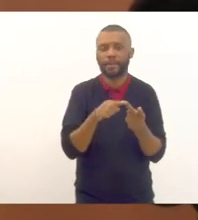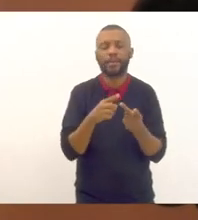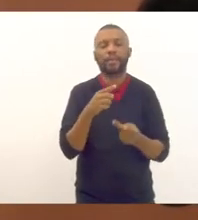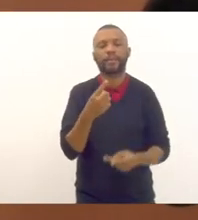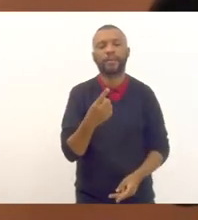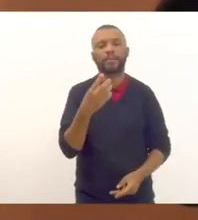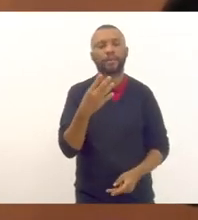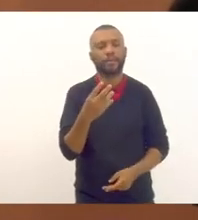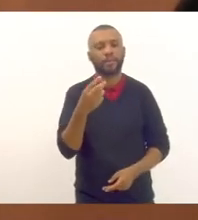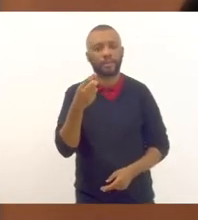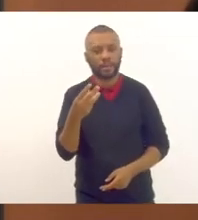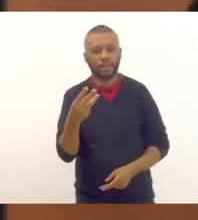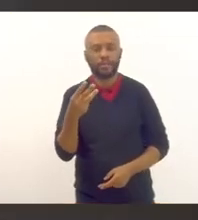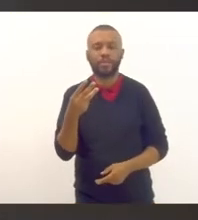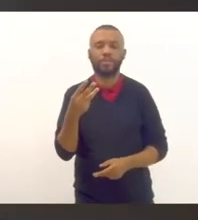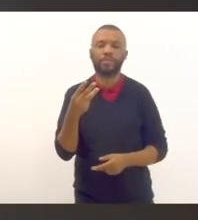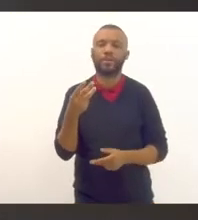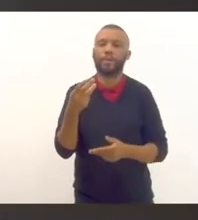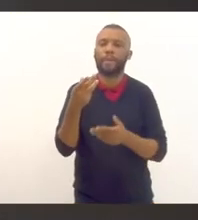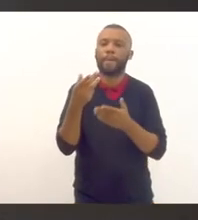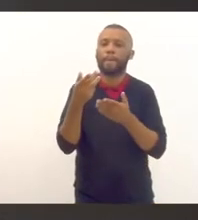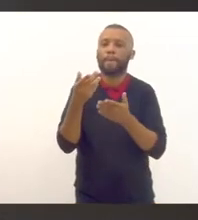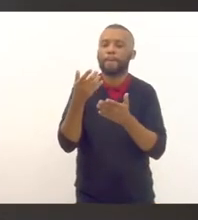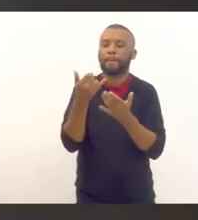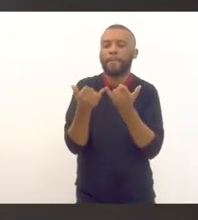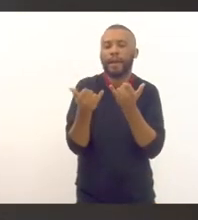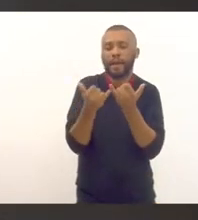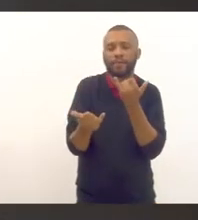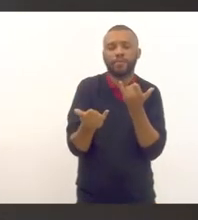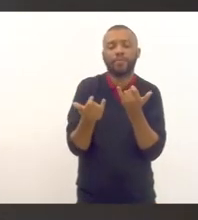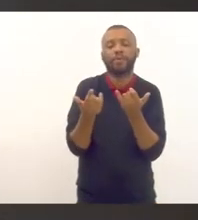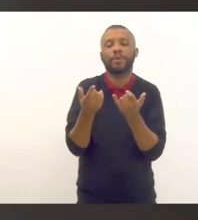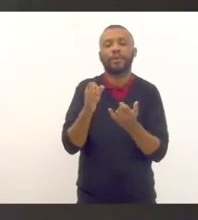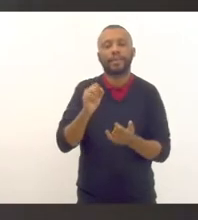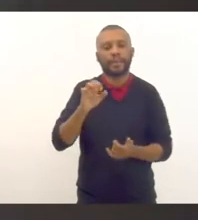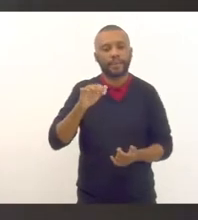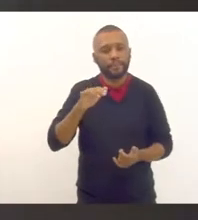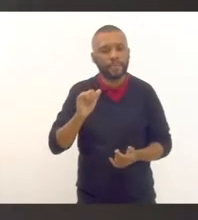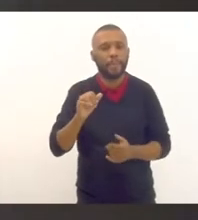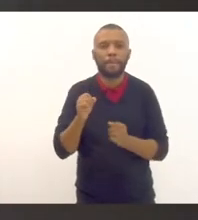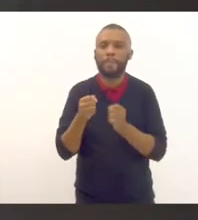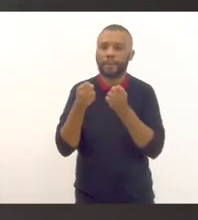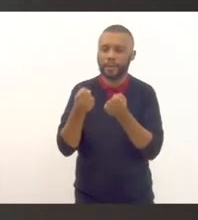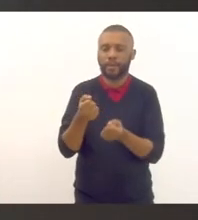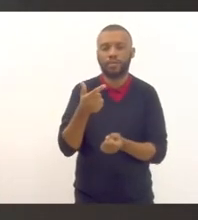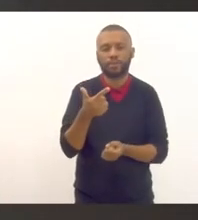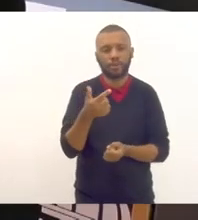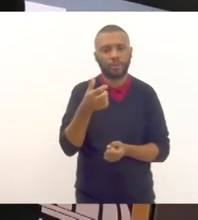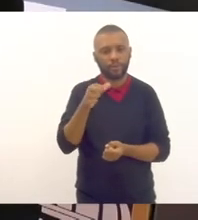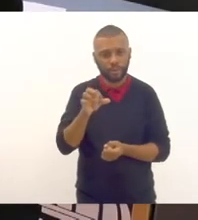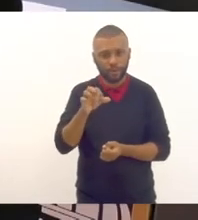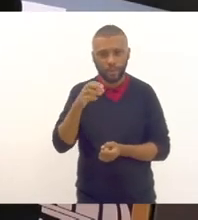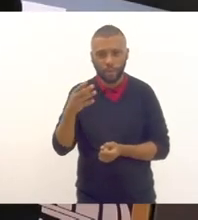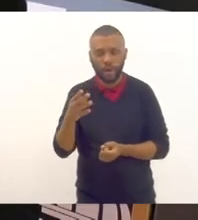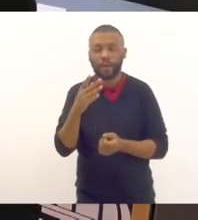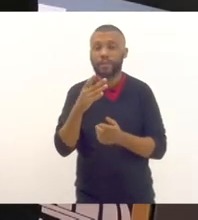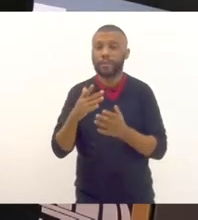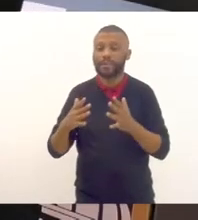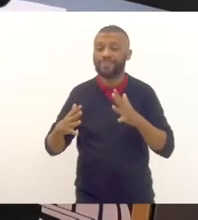143 caminhões médios, semi-pesado 294 e extra-pesado